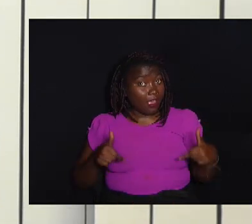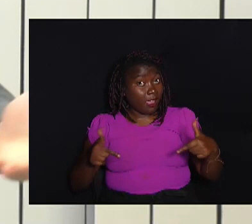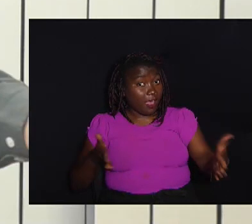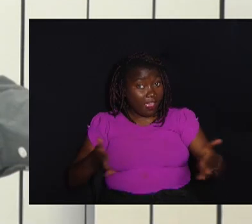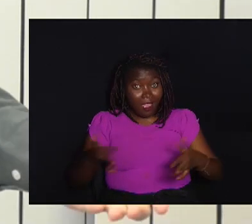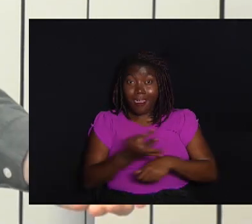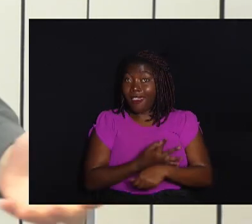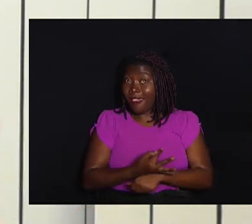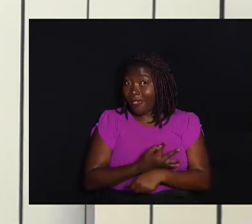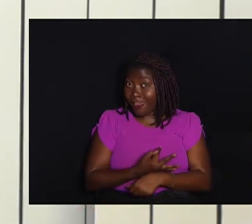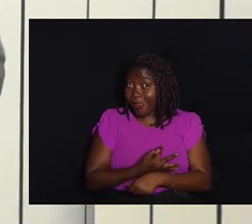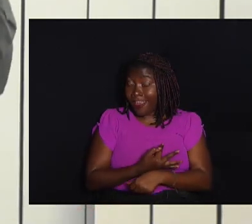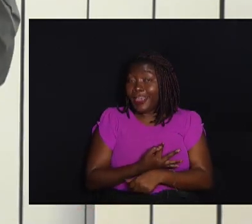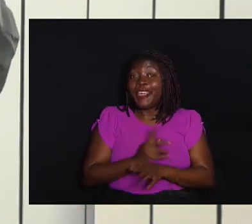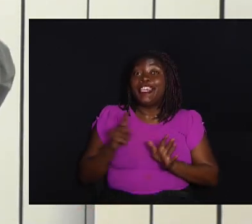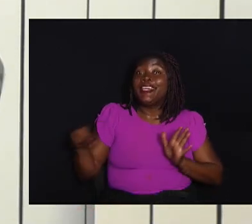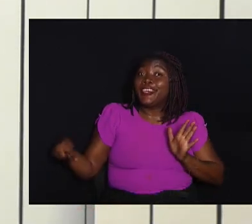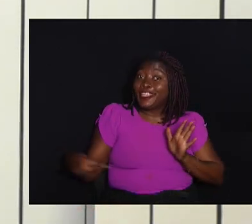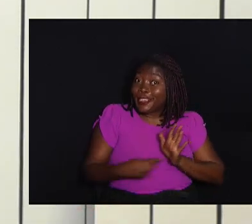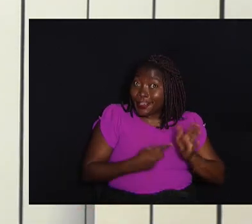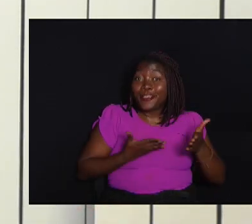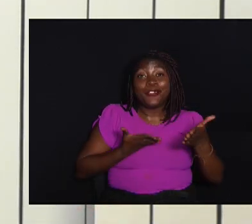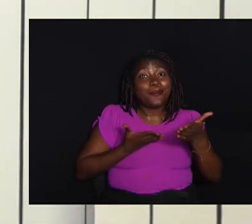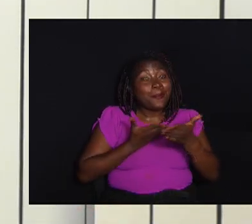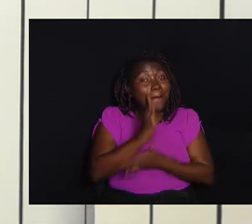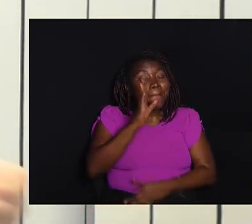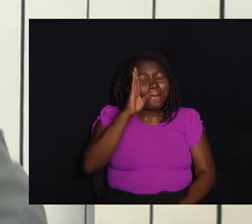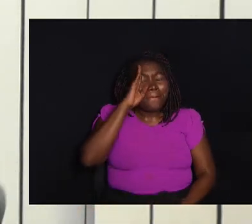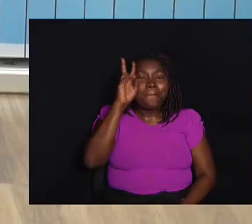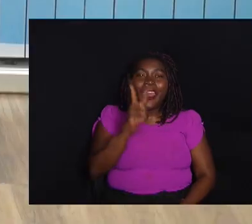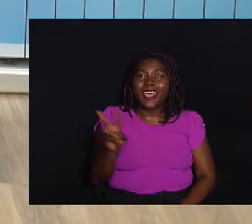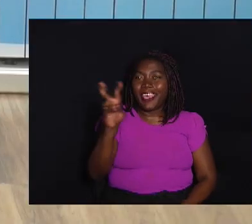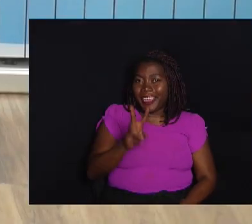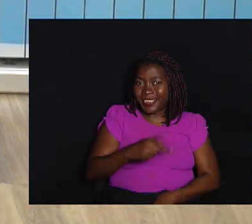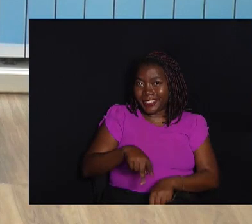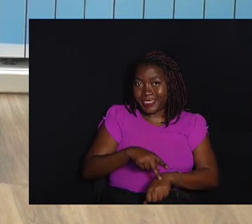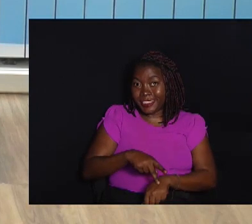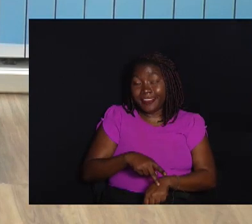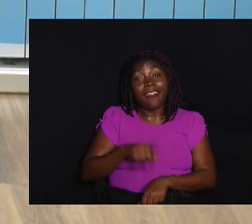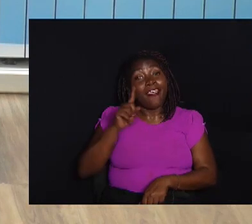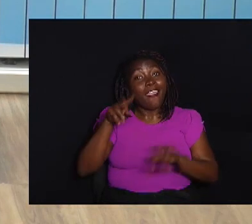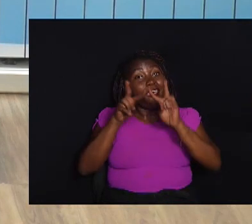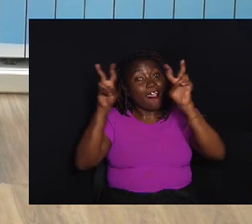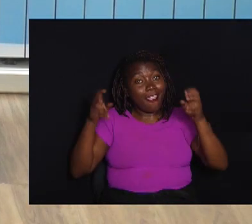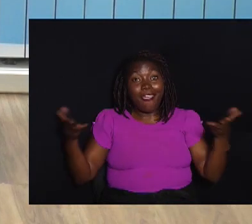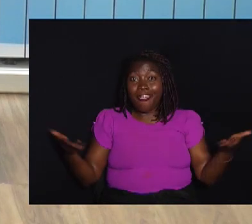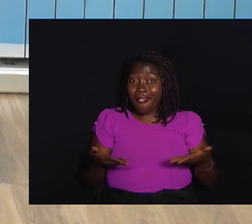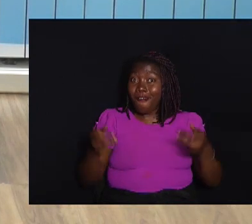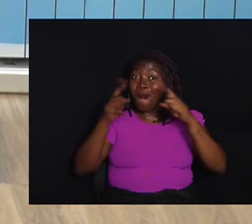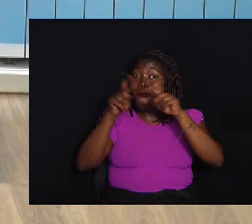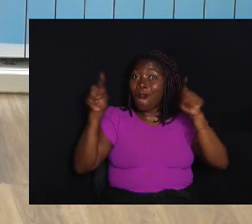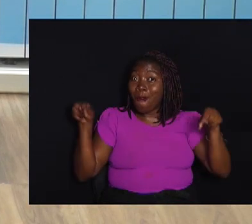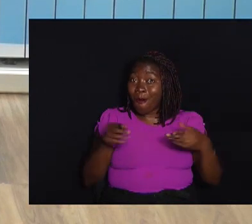férias, com o intuito de passar nos principais vestibulares do país? É o tema de hoje do nosso quadro